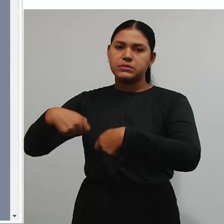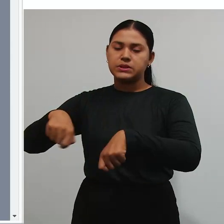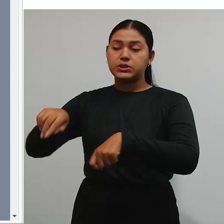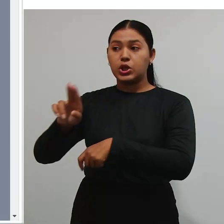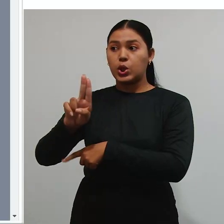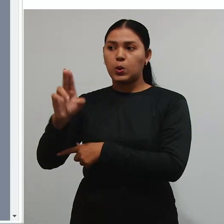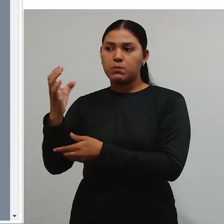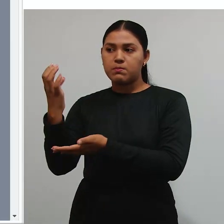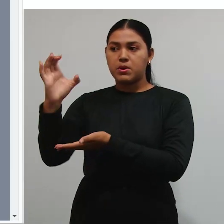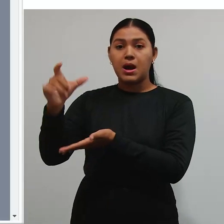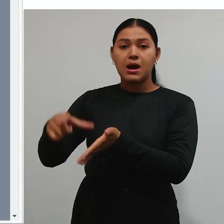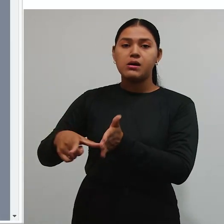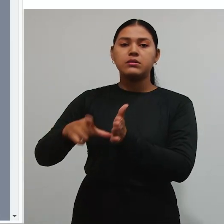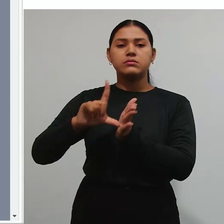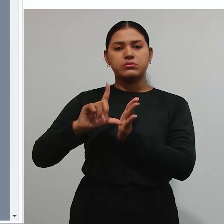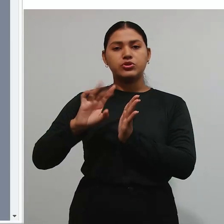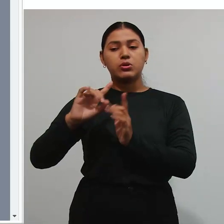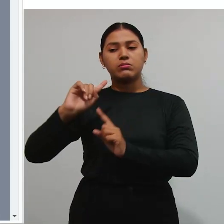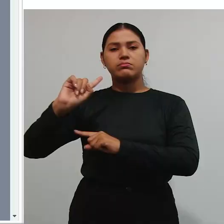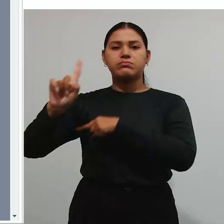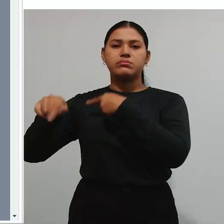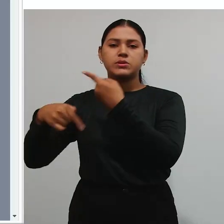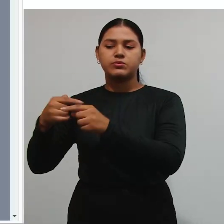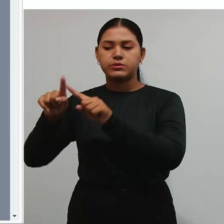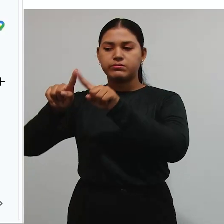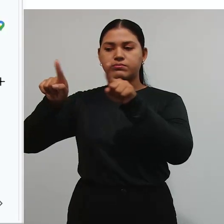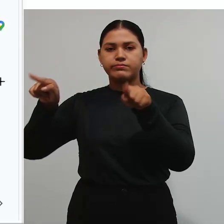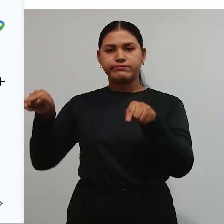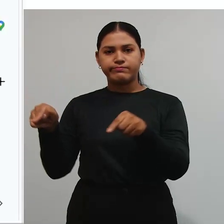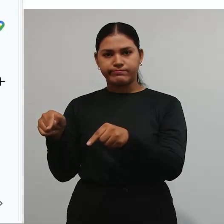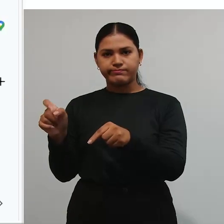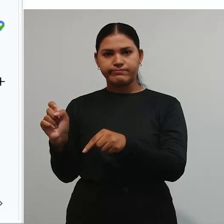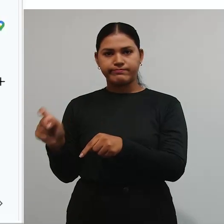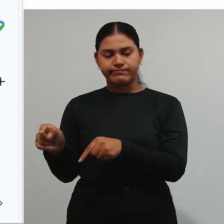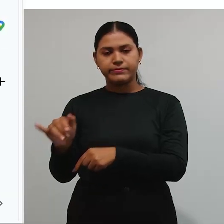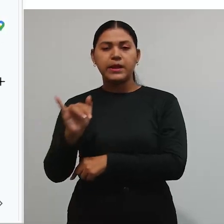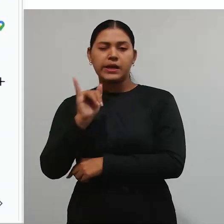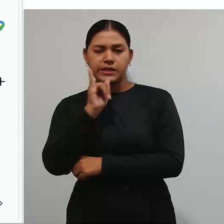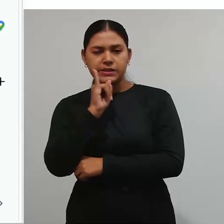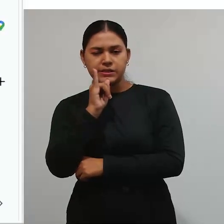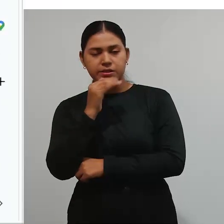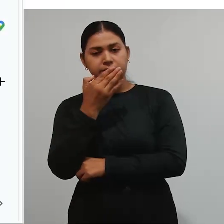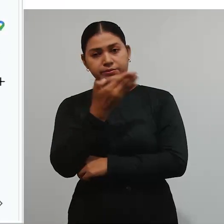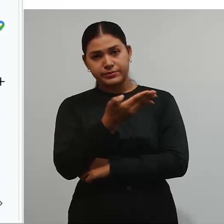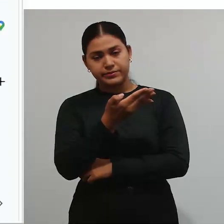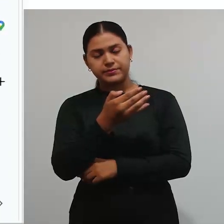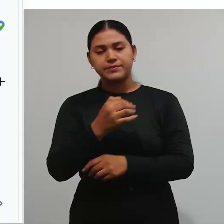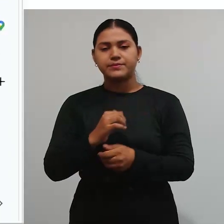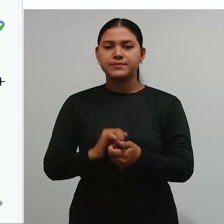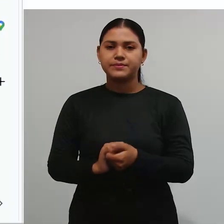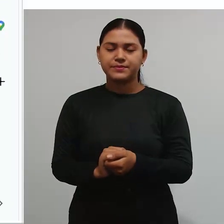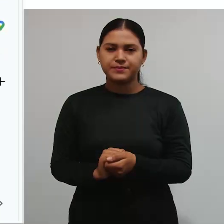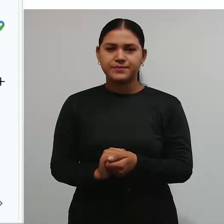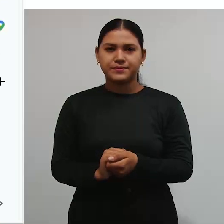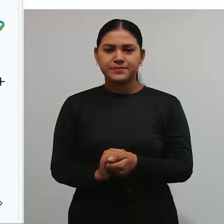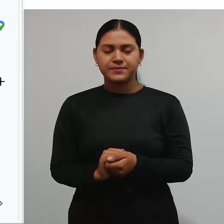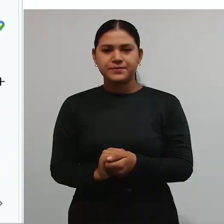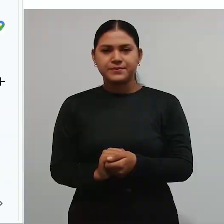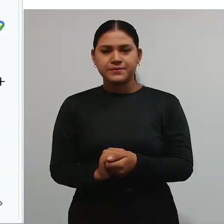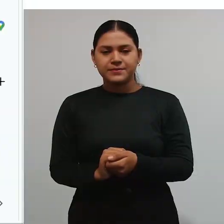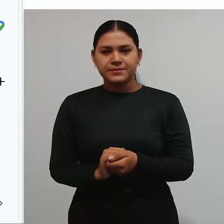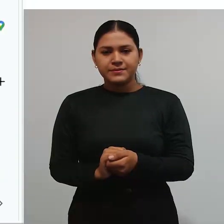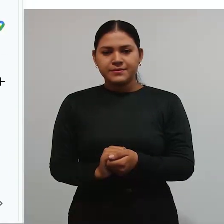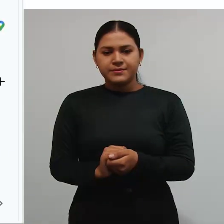fica fazendo referência ao final. Vamos fazer lá no nosso material. Então, vou colocar aqui mais uma vez,